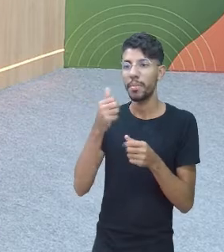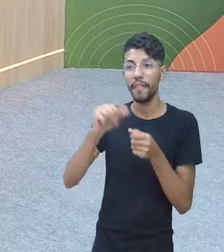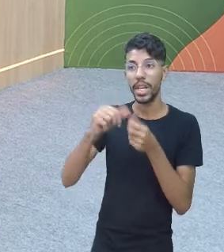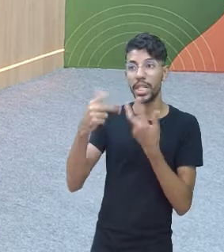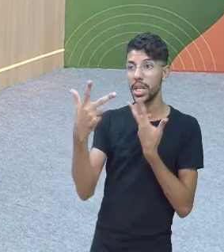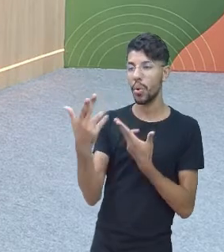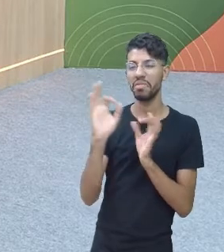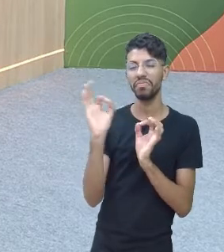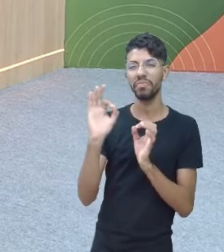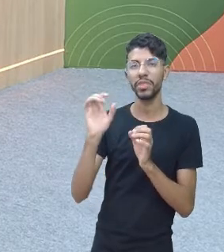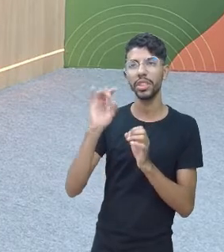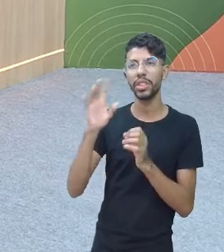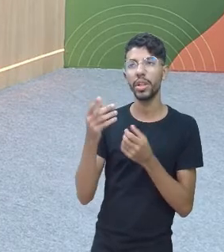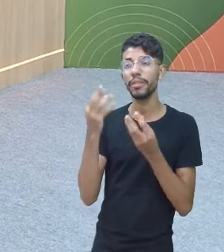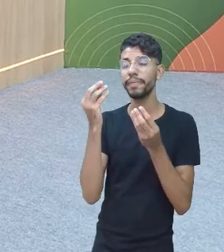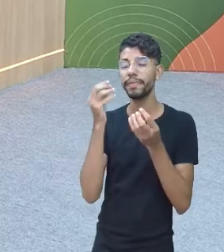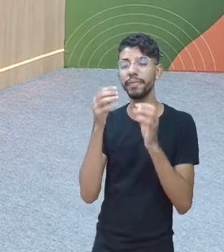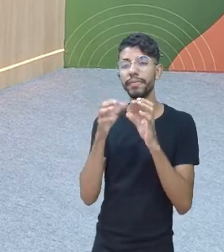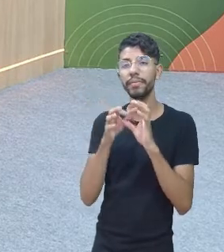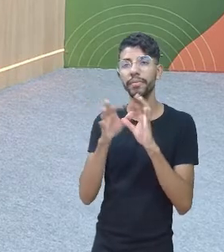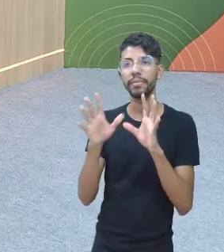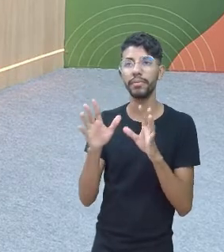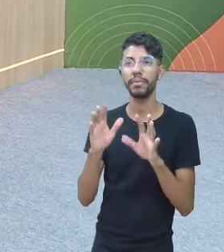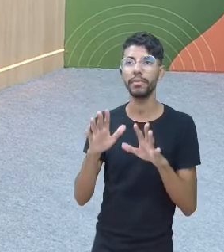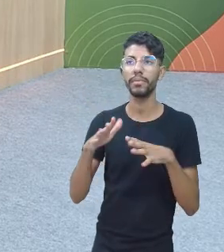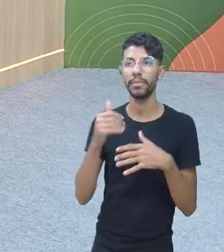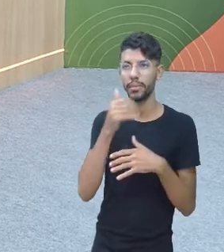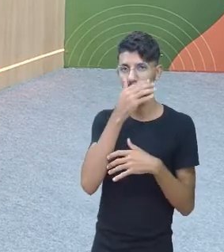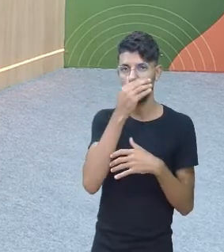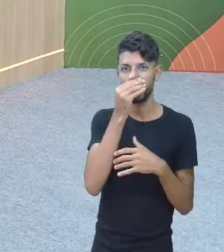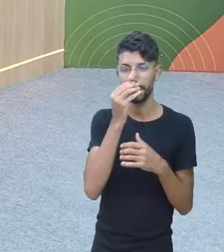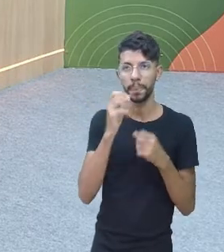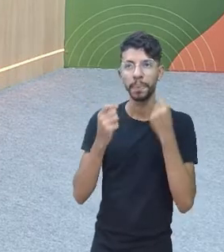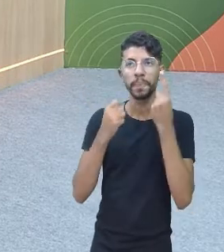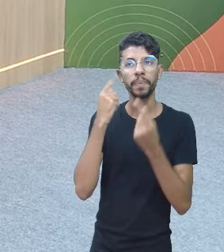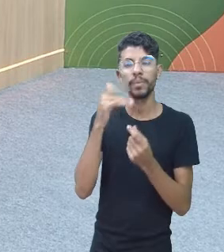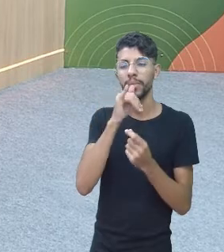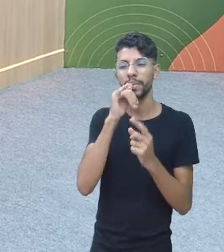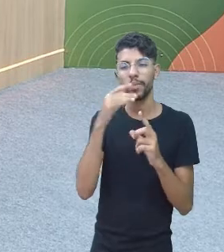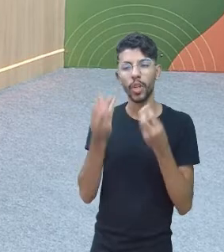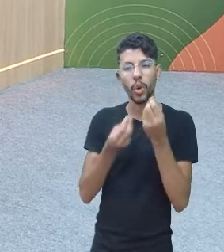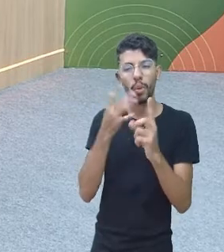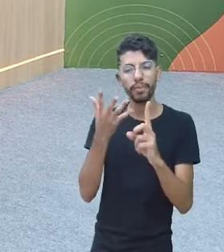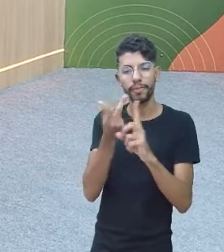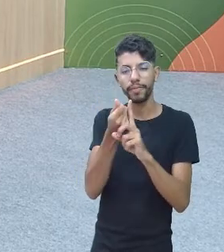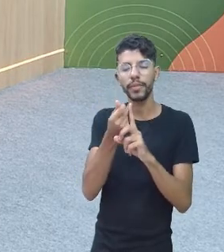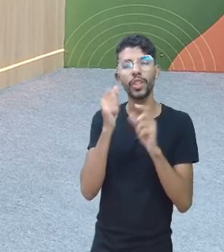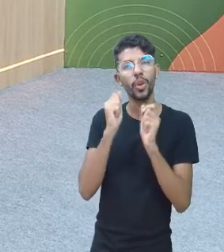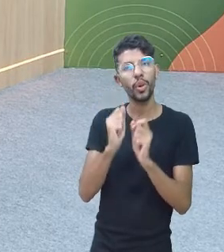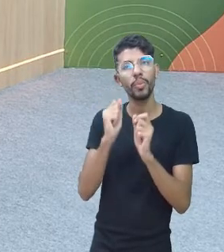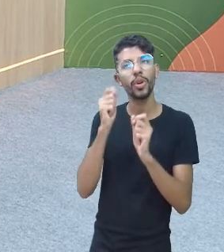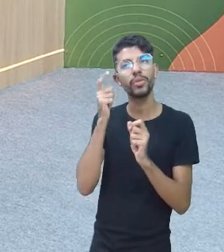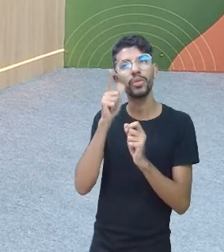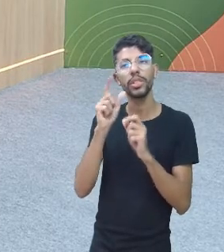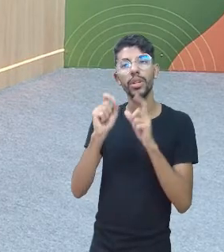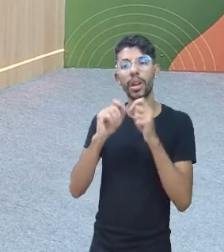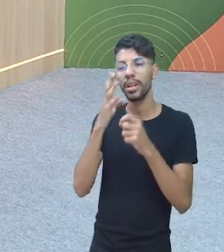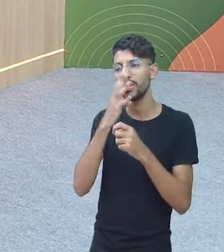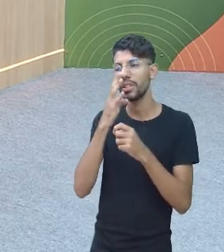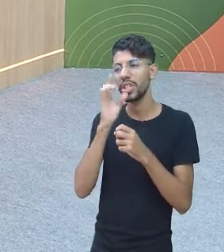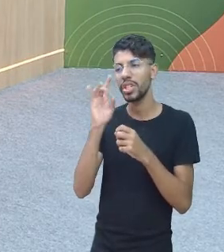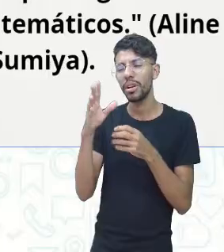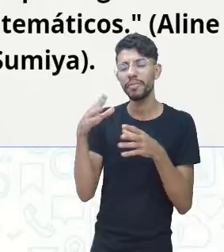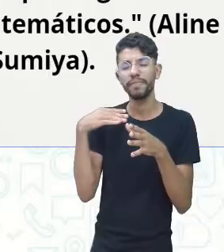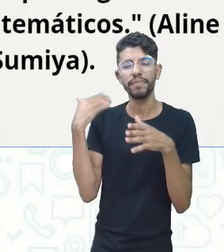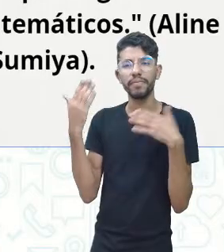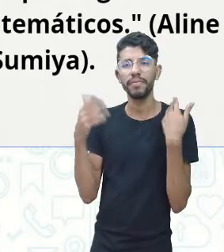um recurso artístico, eu consigo assistir e consumir aquilo só para matar o tempo mesmo. Então, hoje, alguns